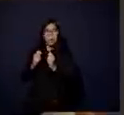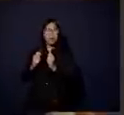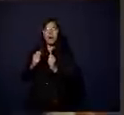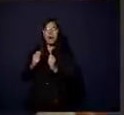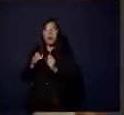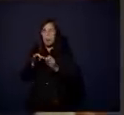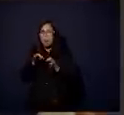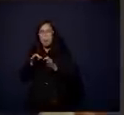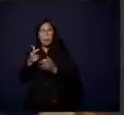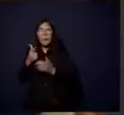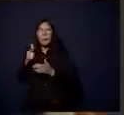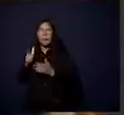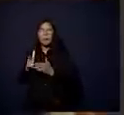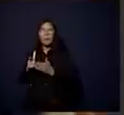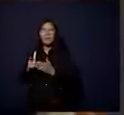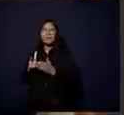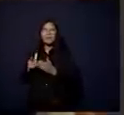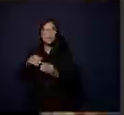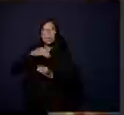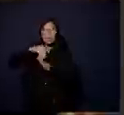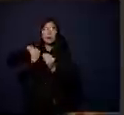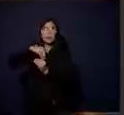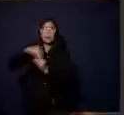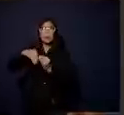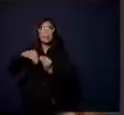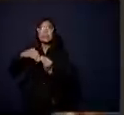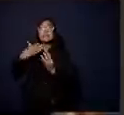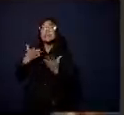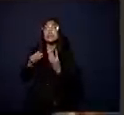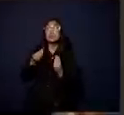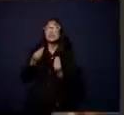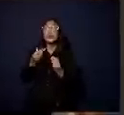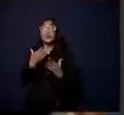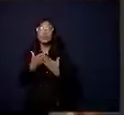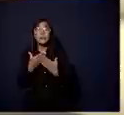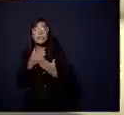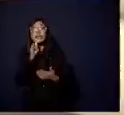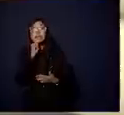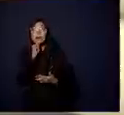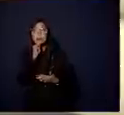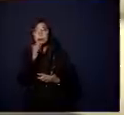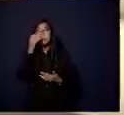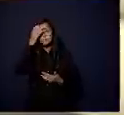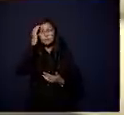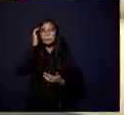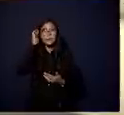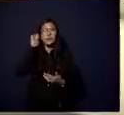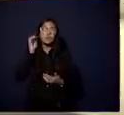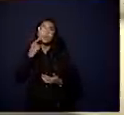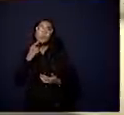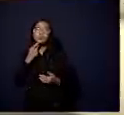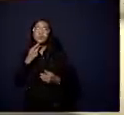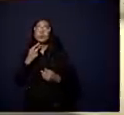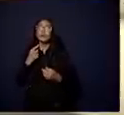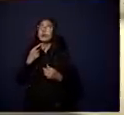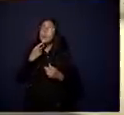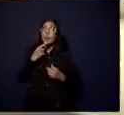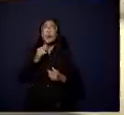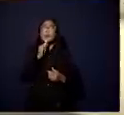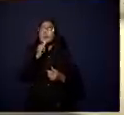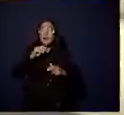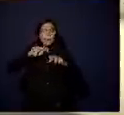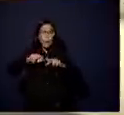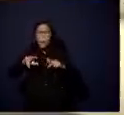organizada por conta dessas distorções mal organizada e que se tira vou dar um exemplo aqui mas assim poderia passar horas dando